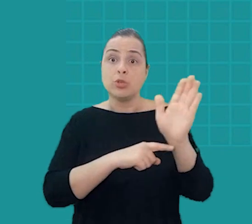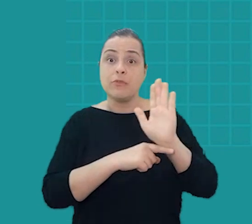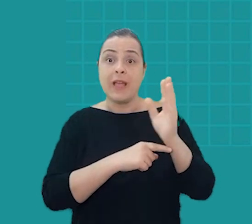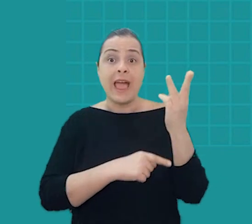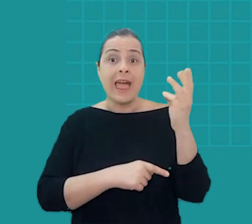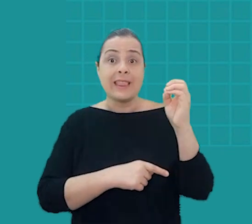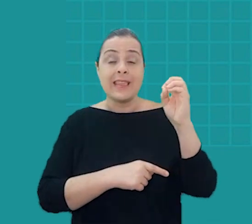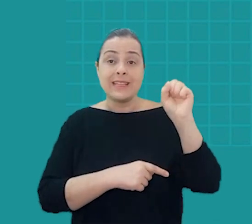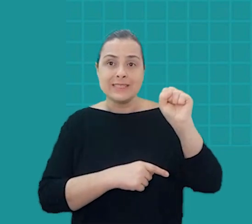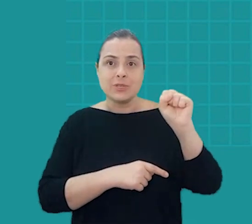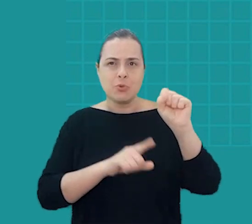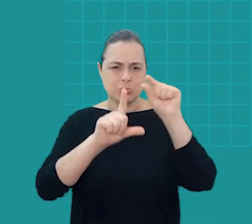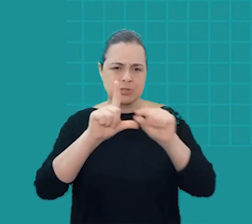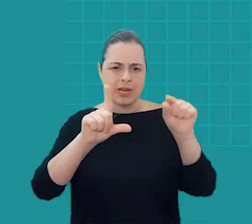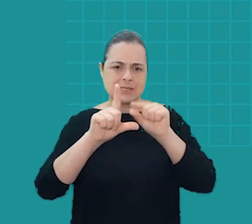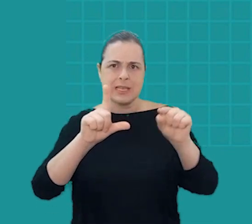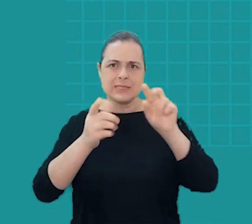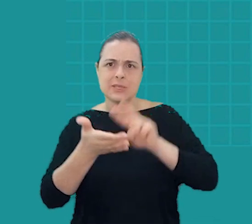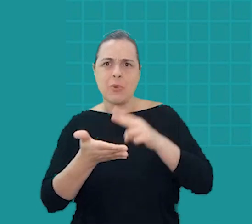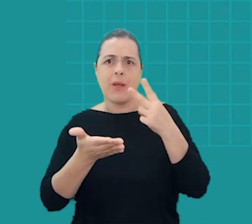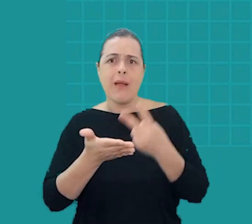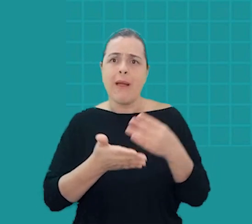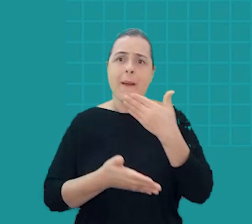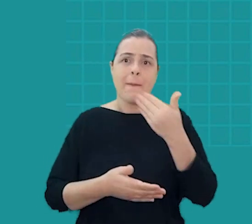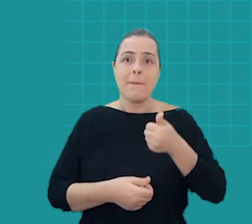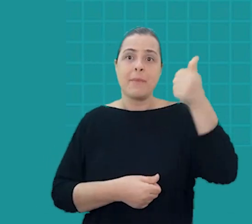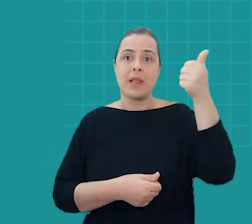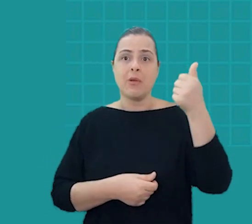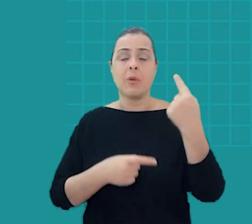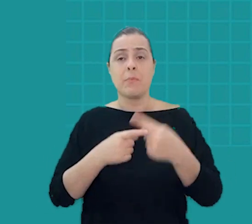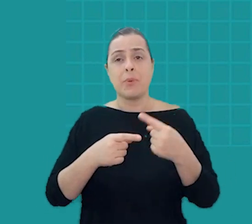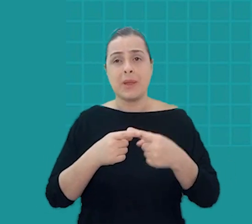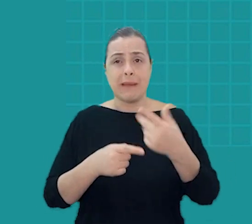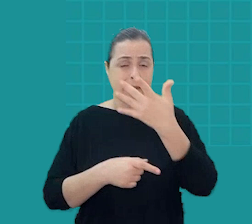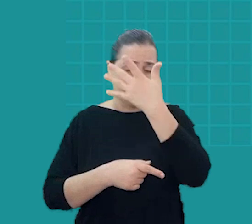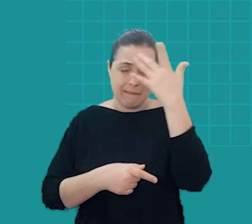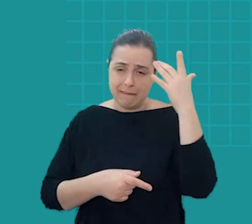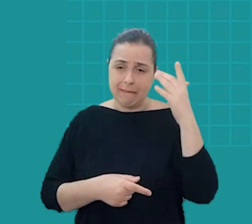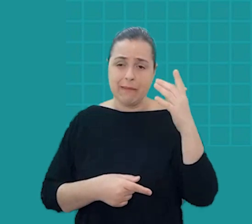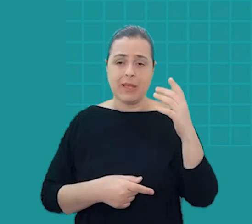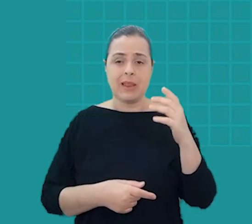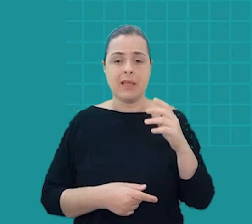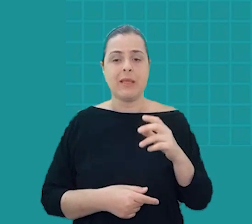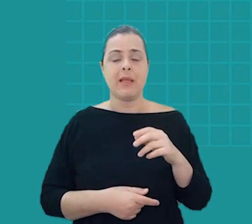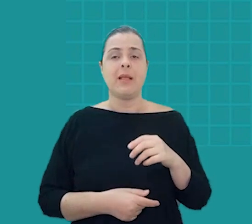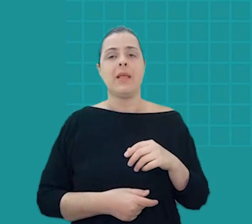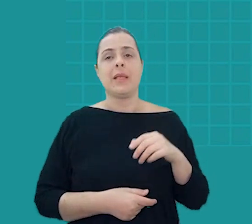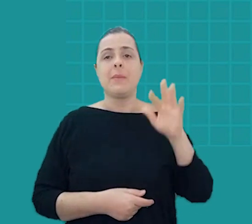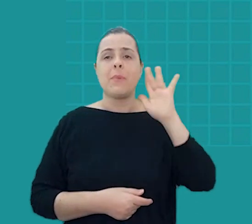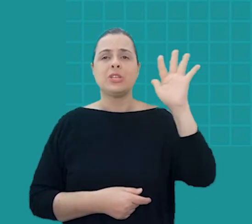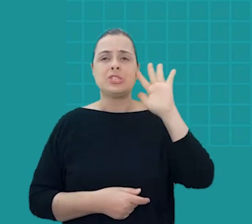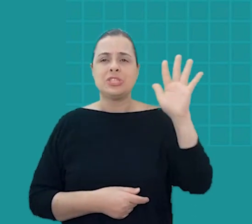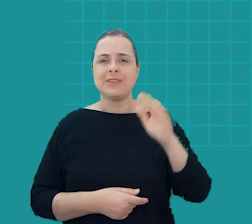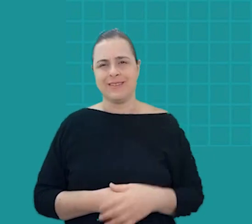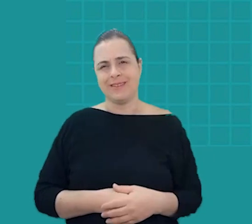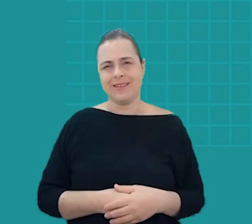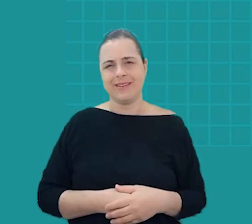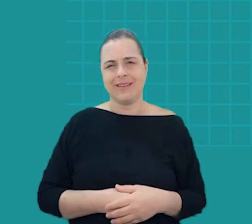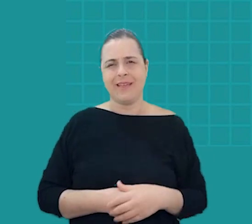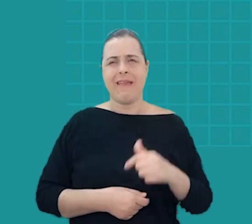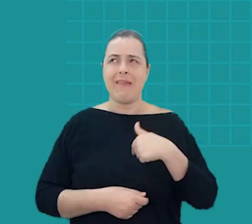e acesso financeiro. E pegando um ponto curioso do WhatsApp, em 1949, 3 surdos tentaram criar uma ferramenta